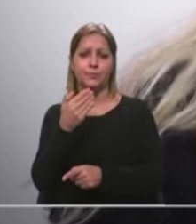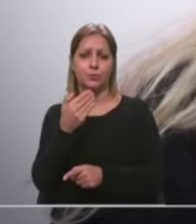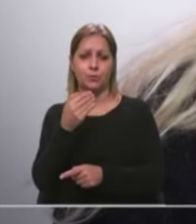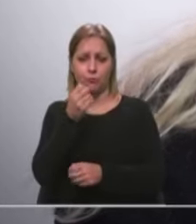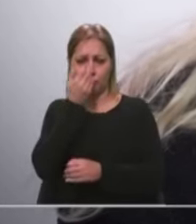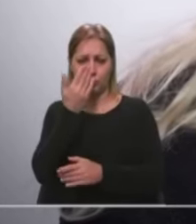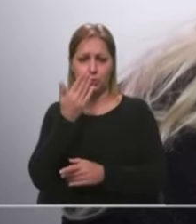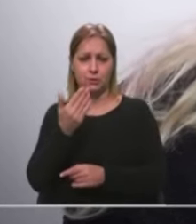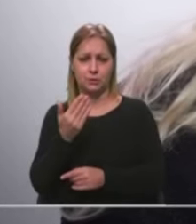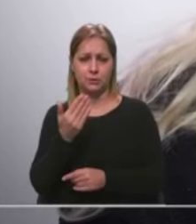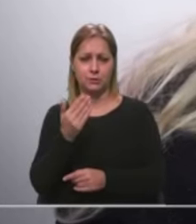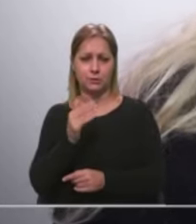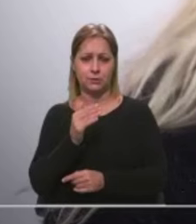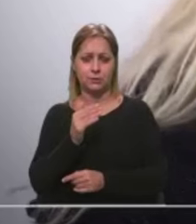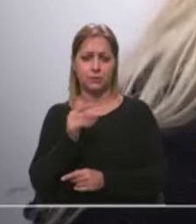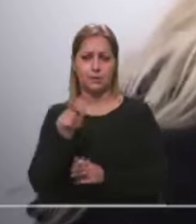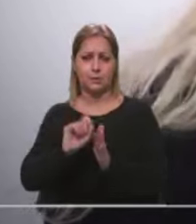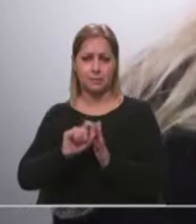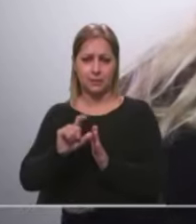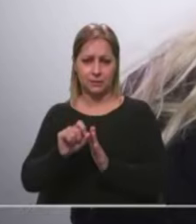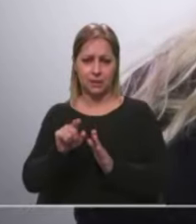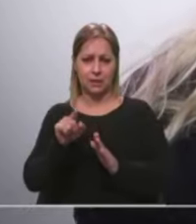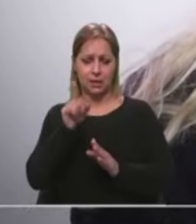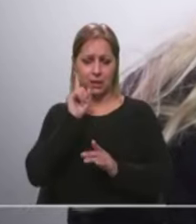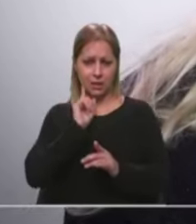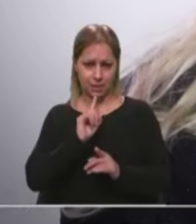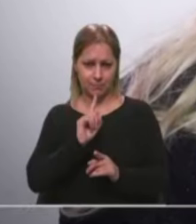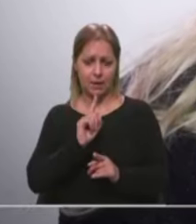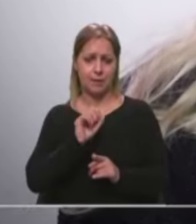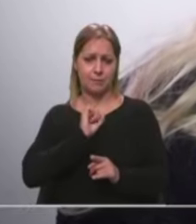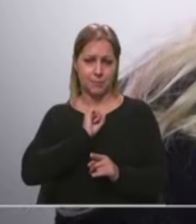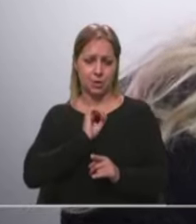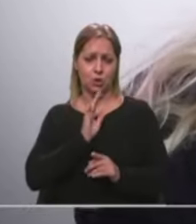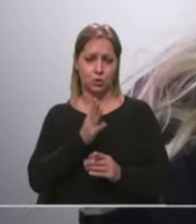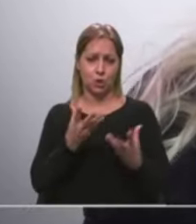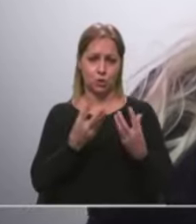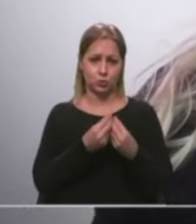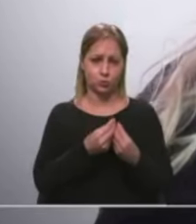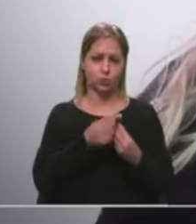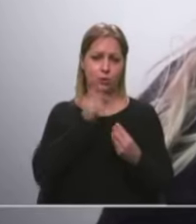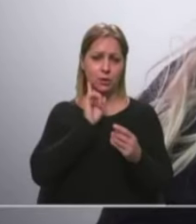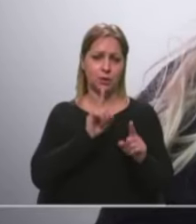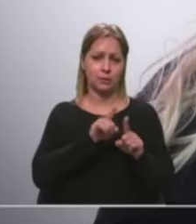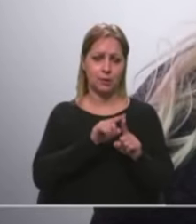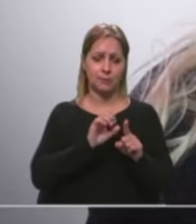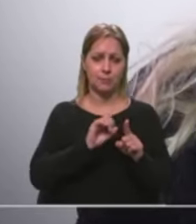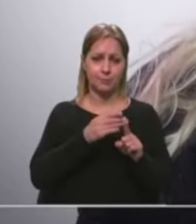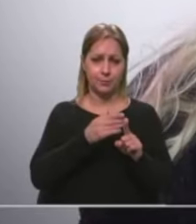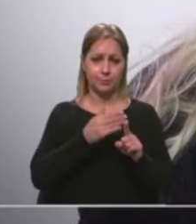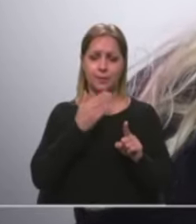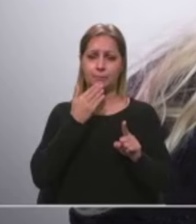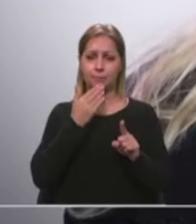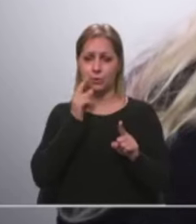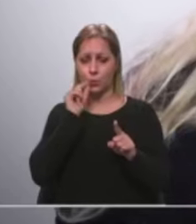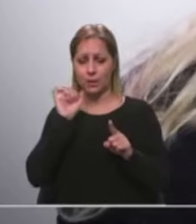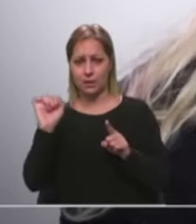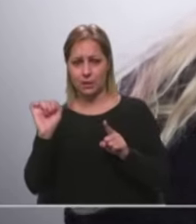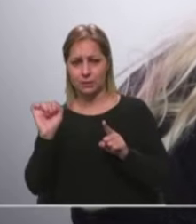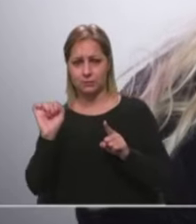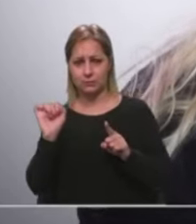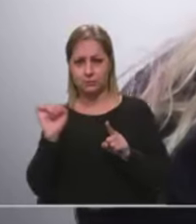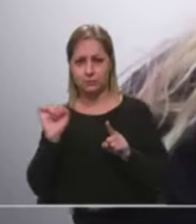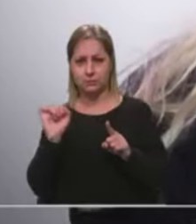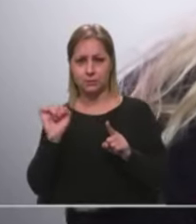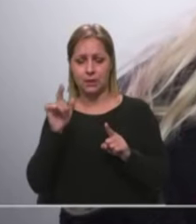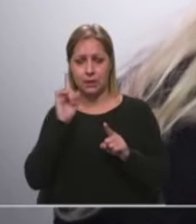e até mandarmos mensagens ao balent Porque como a minha irmã já andava com ele a minha irmã primeiro encomendou a ele para ver se a mãe dele